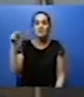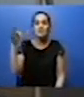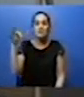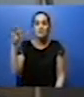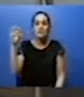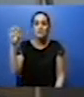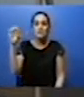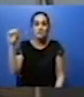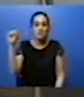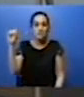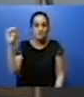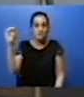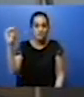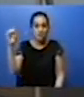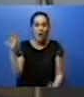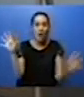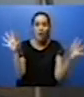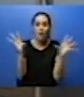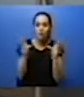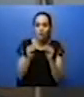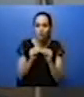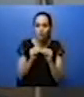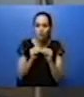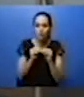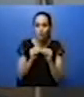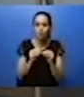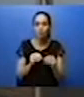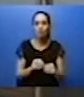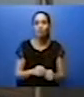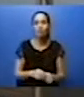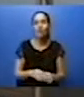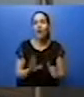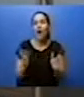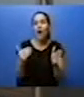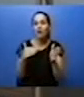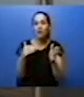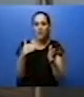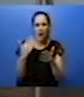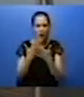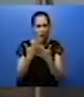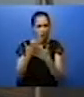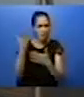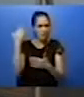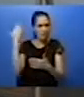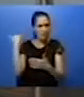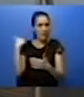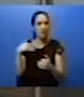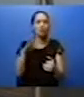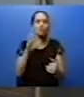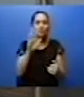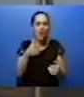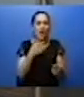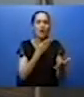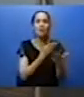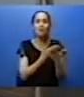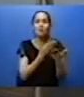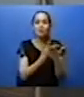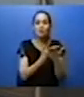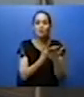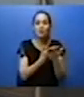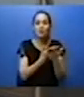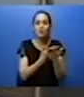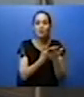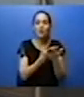tá bom nas últimas aulas estudamos e como são as